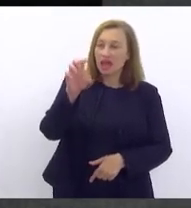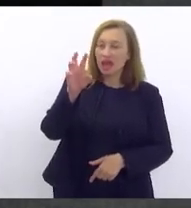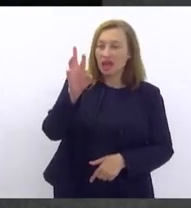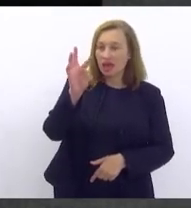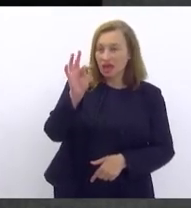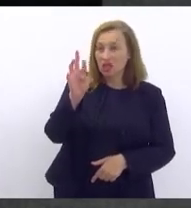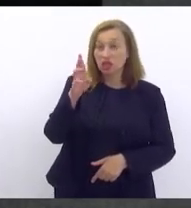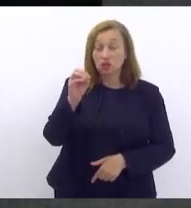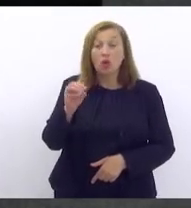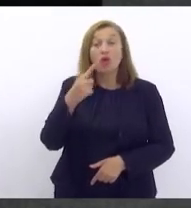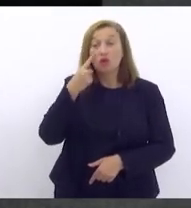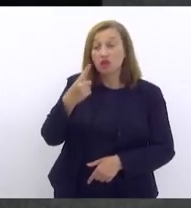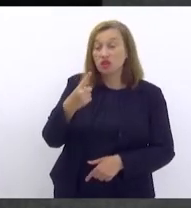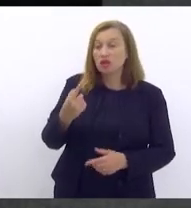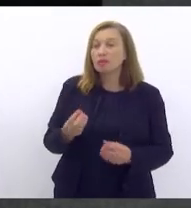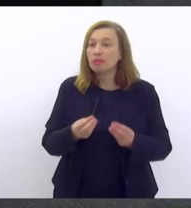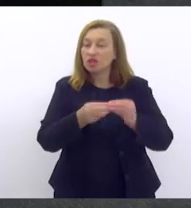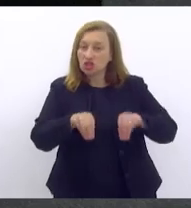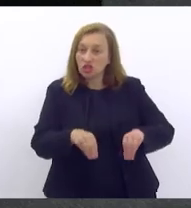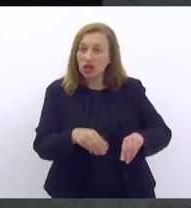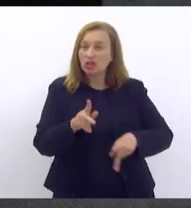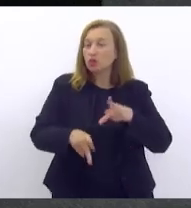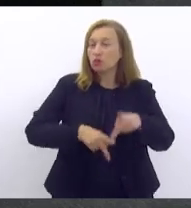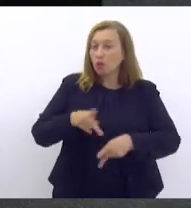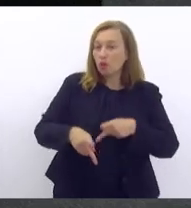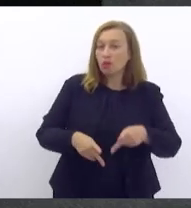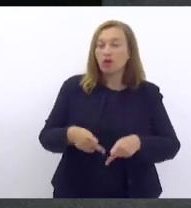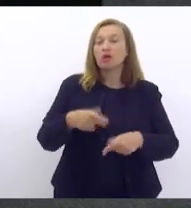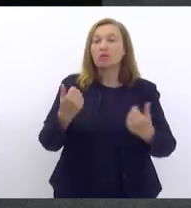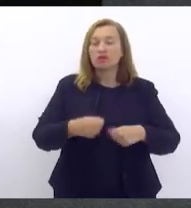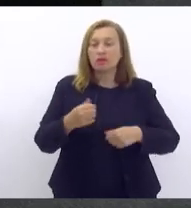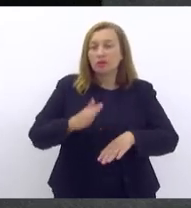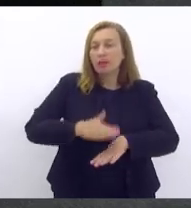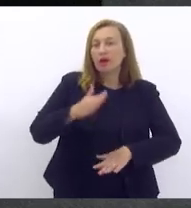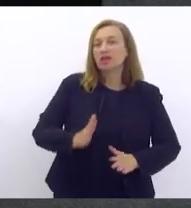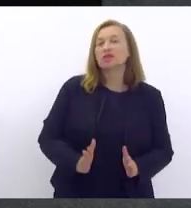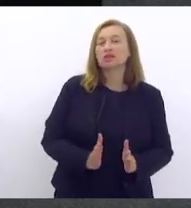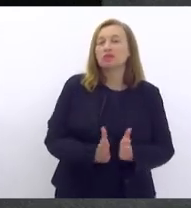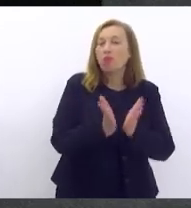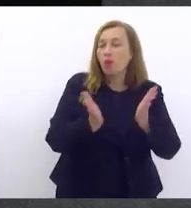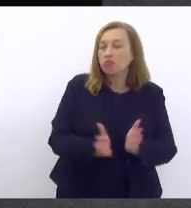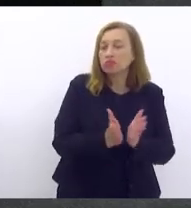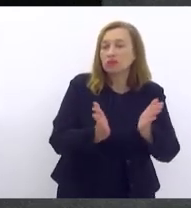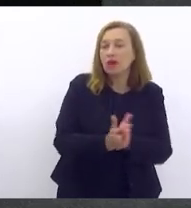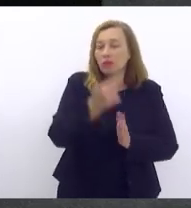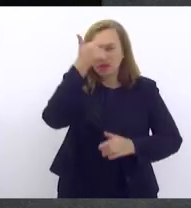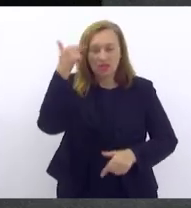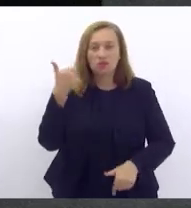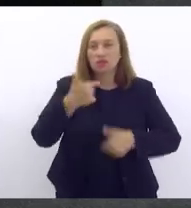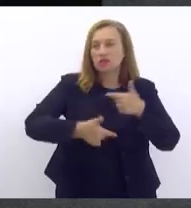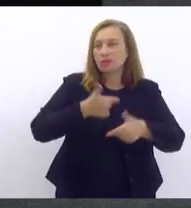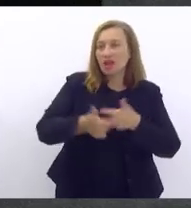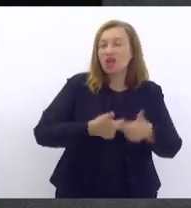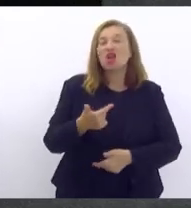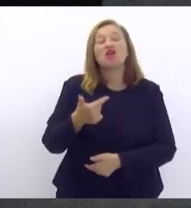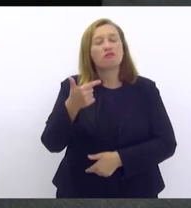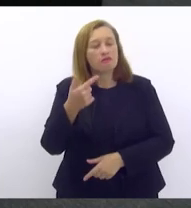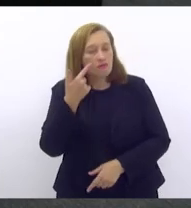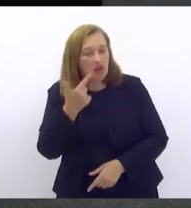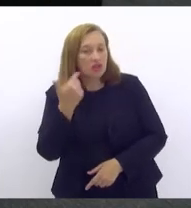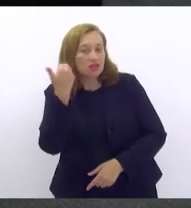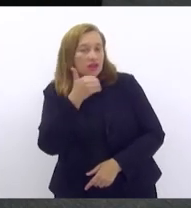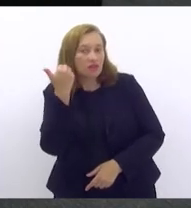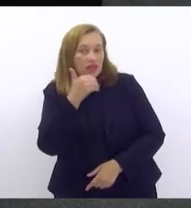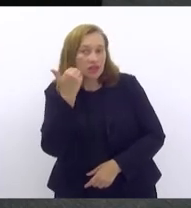quanto isso tem afetado a população, principalmente a população mais vulnerável, o pobre trabalhador. Eu vejo a sacanagem que estão fazendo,